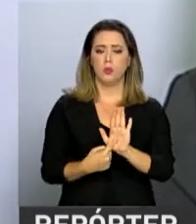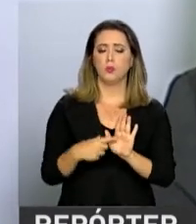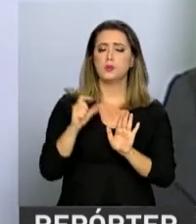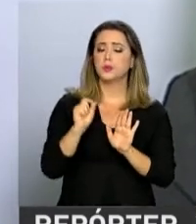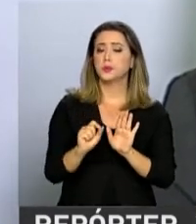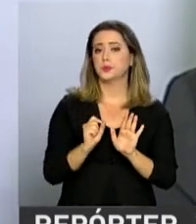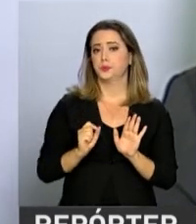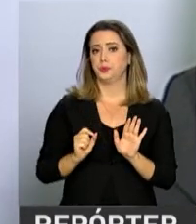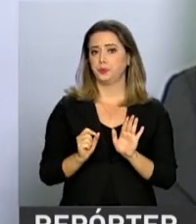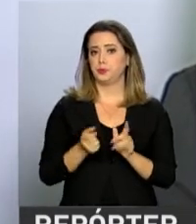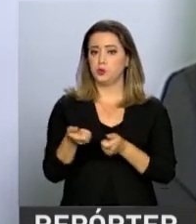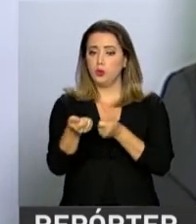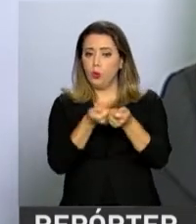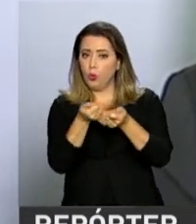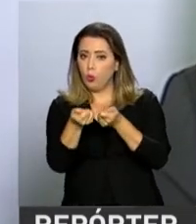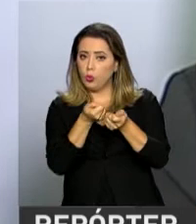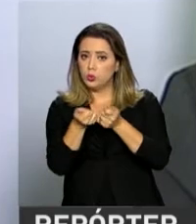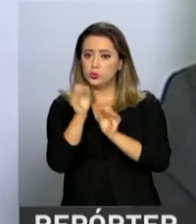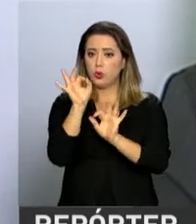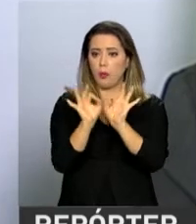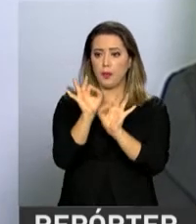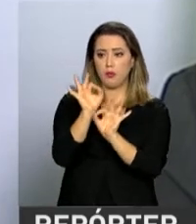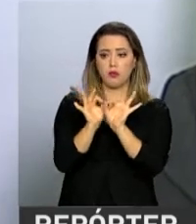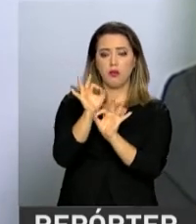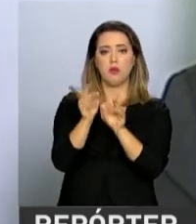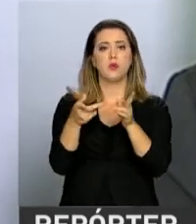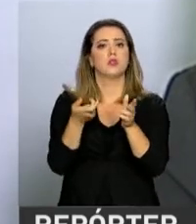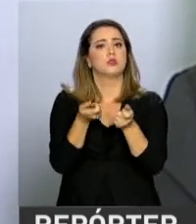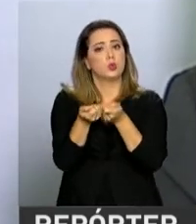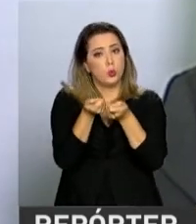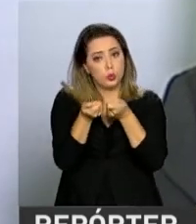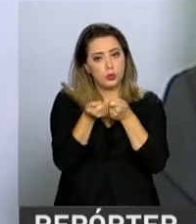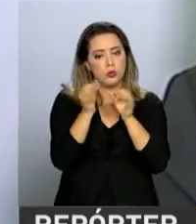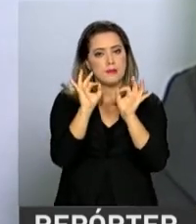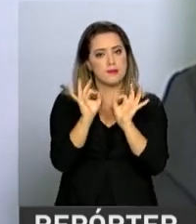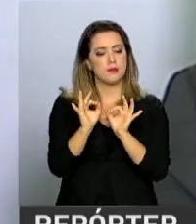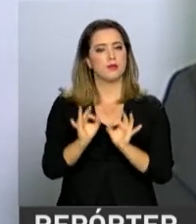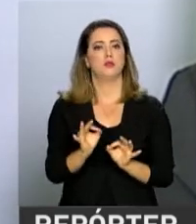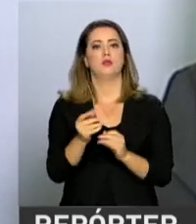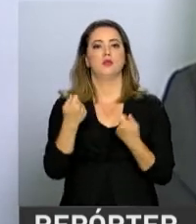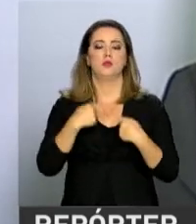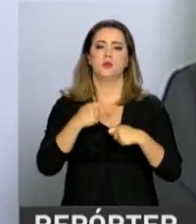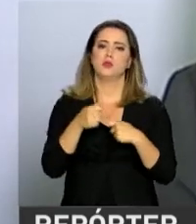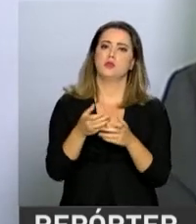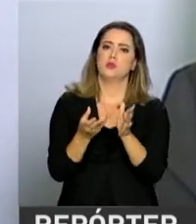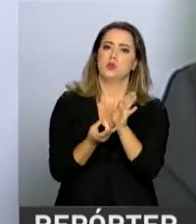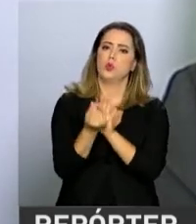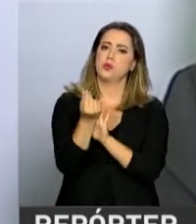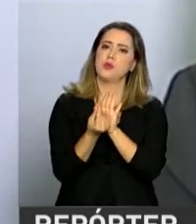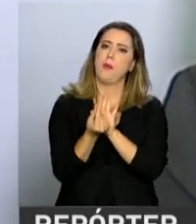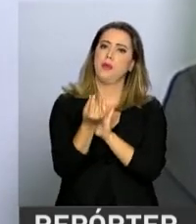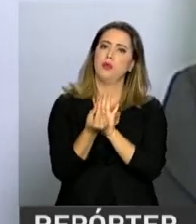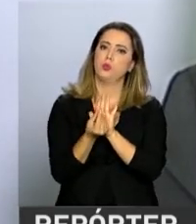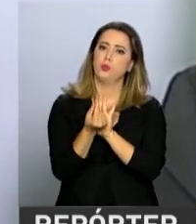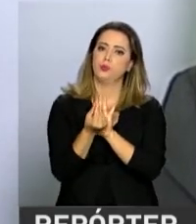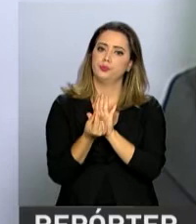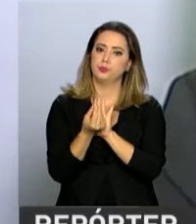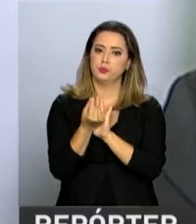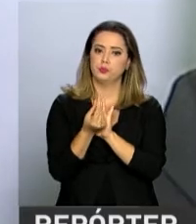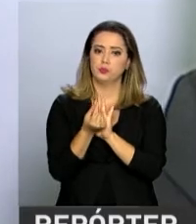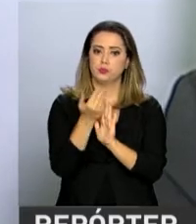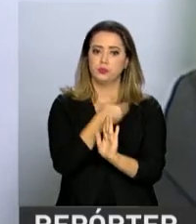processo de ajustamento de aperto orçamentário que o governo federal vem implementando nos últimos anos